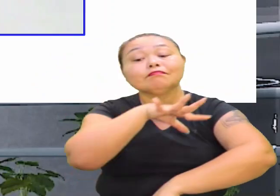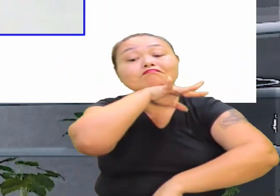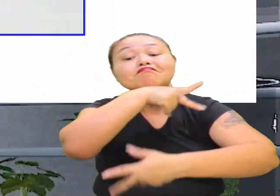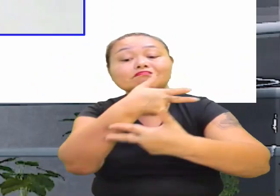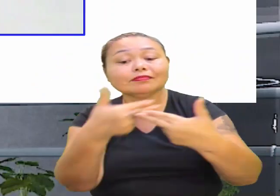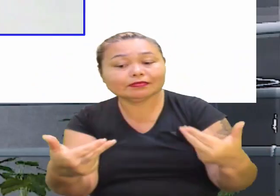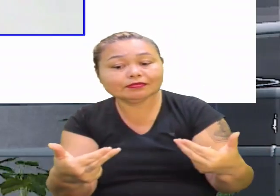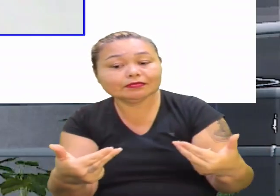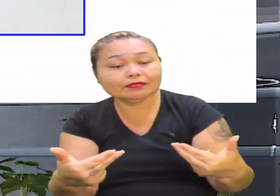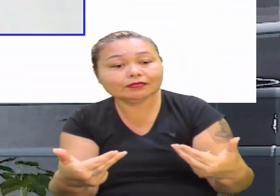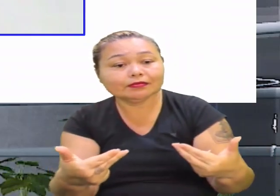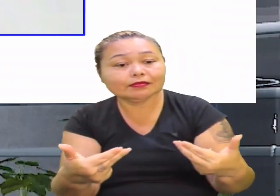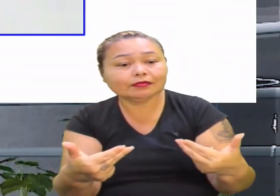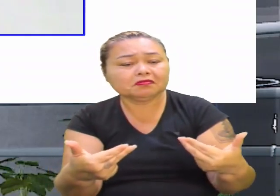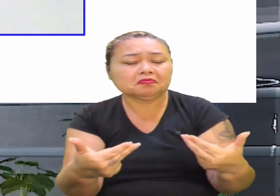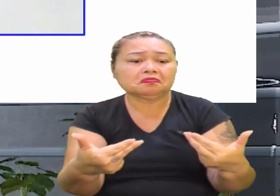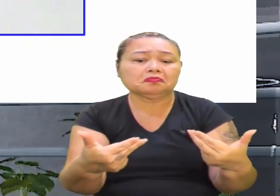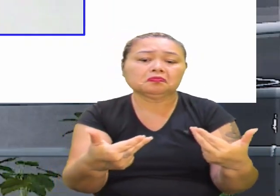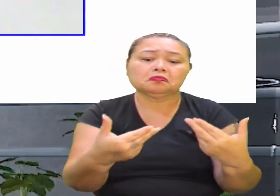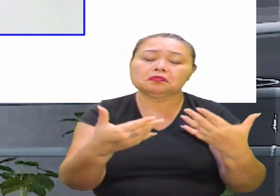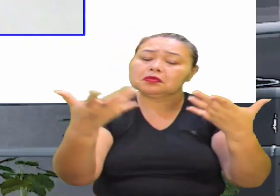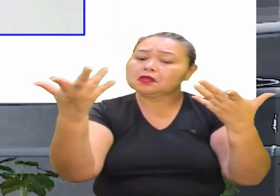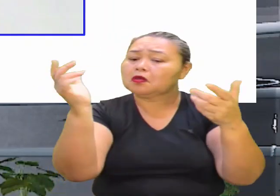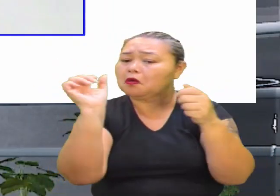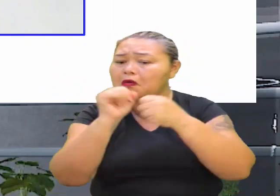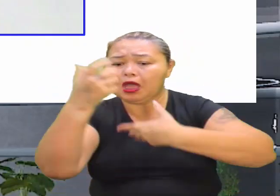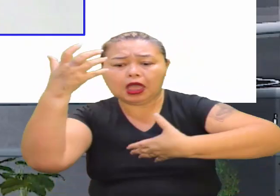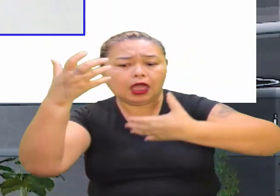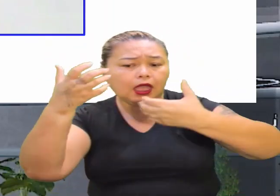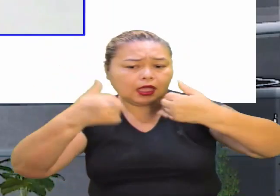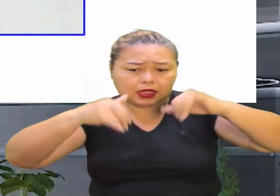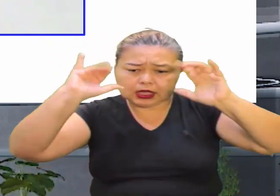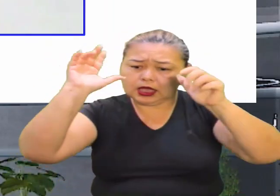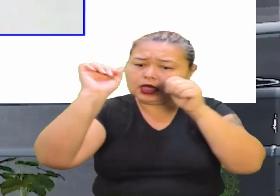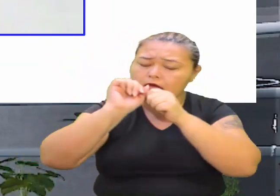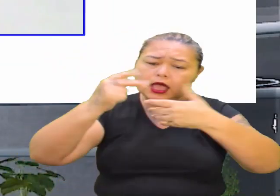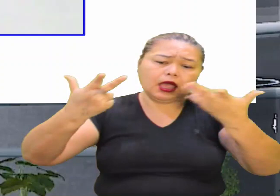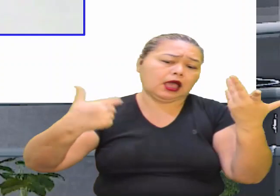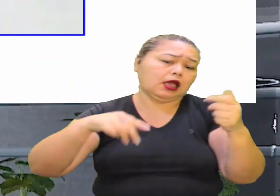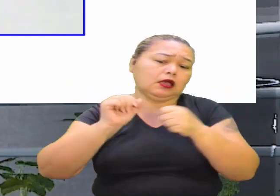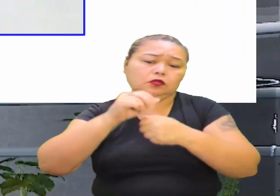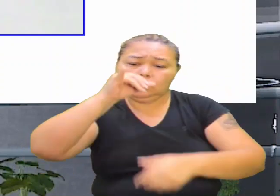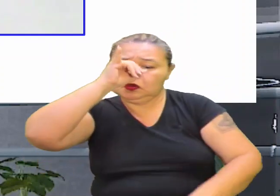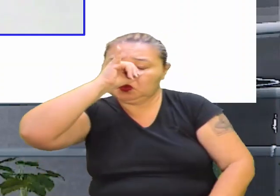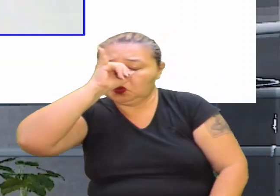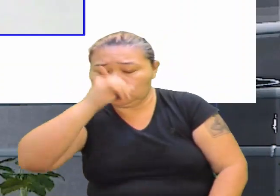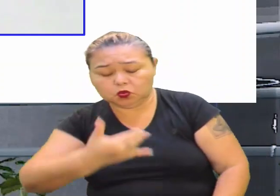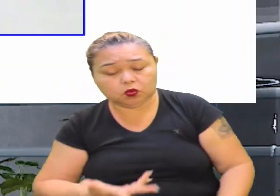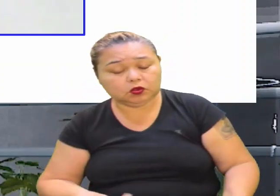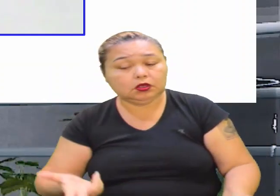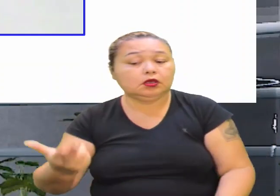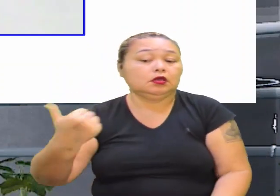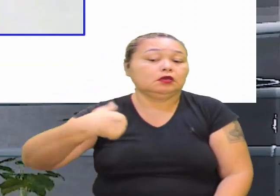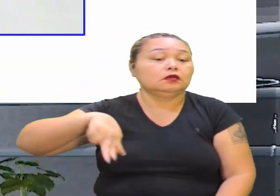animal, gado, suíno, equino,